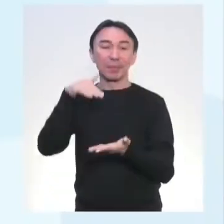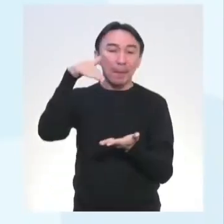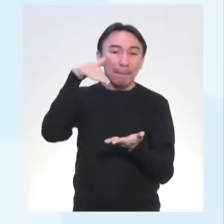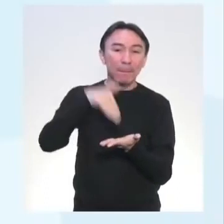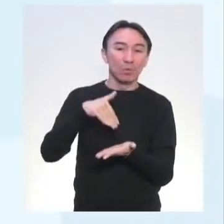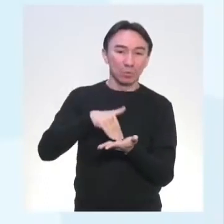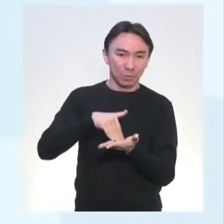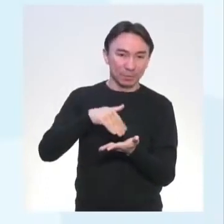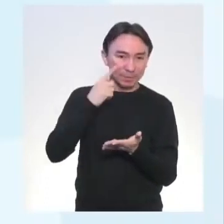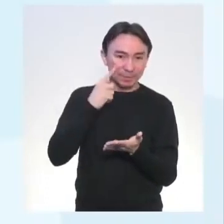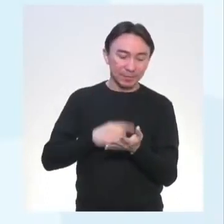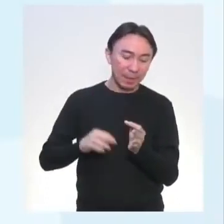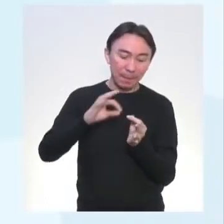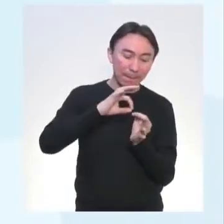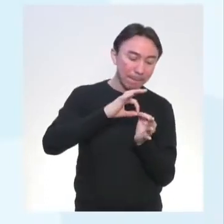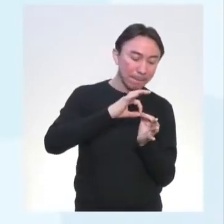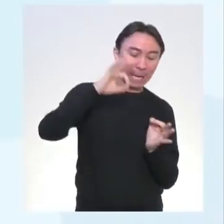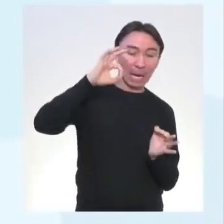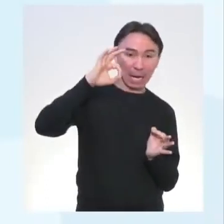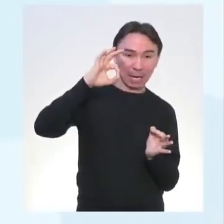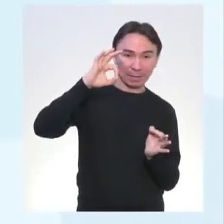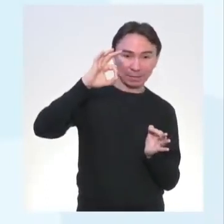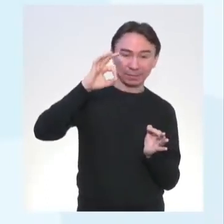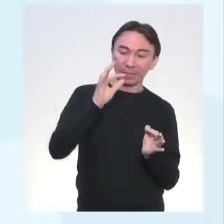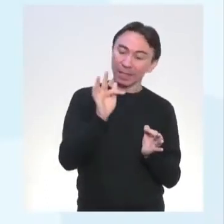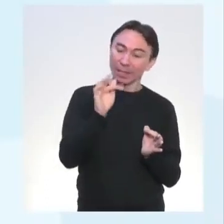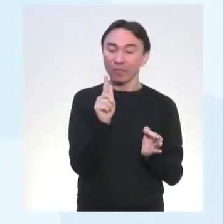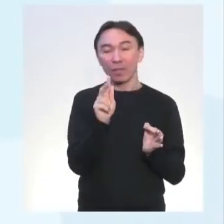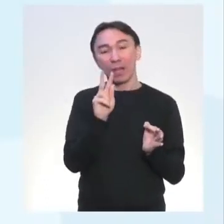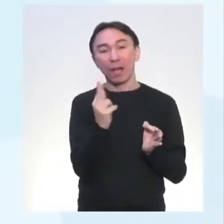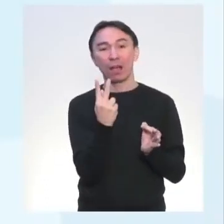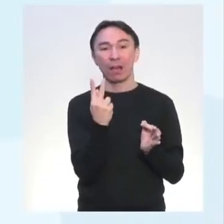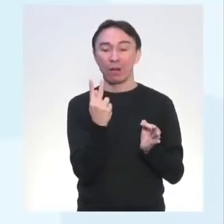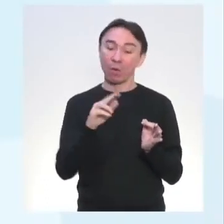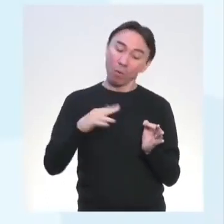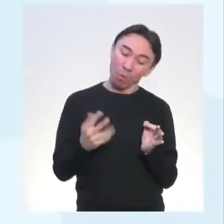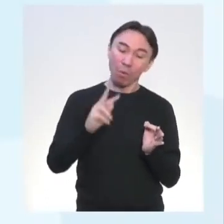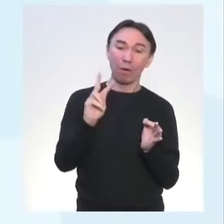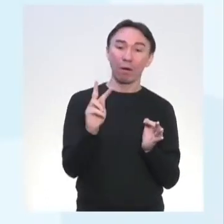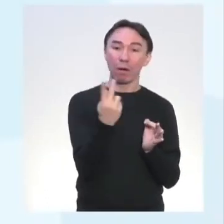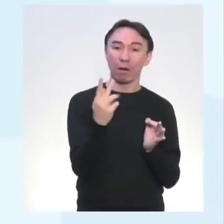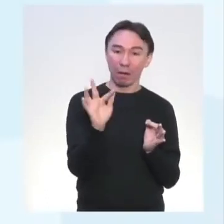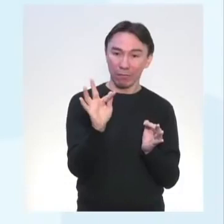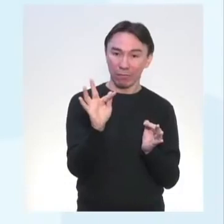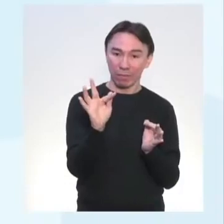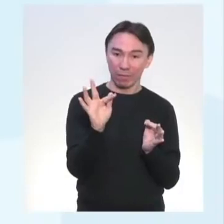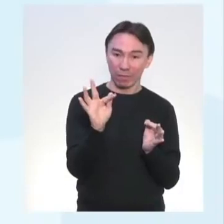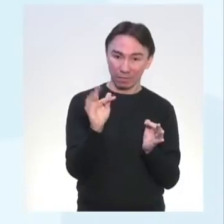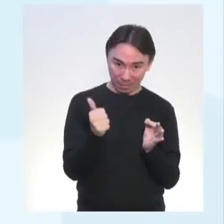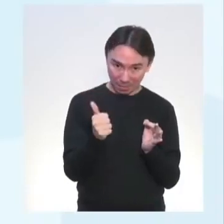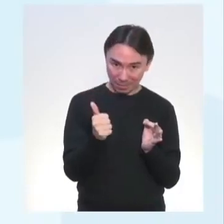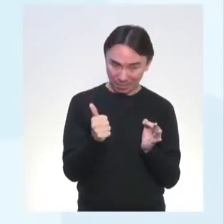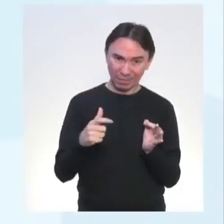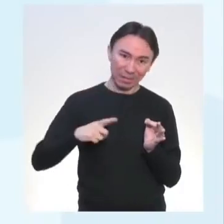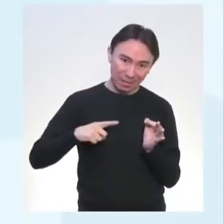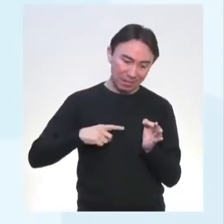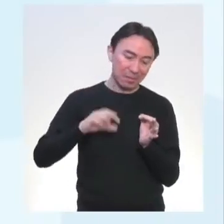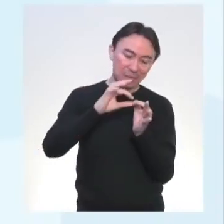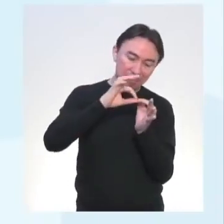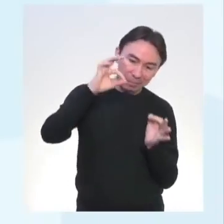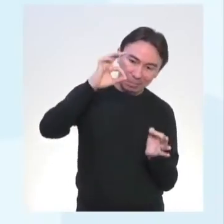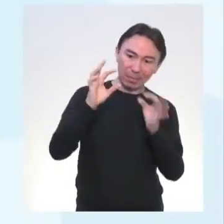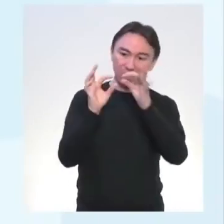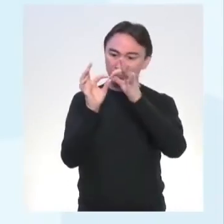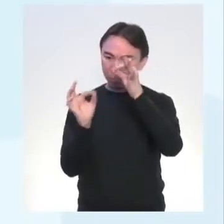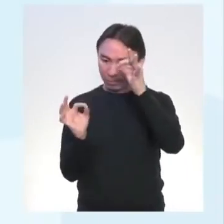terceiro lado do triângulo, que é FH ou HF, né? Então são 3 lados, cada um deles